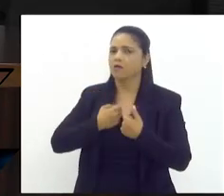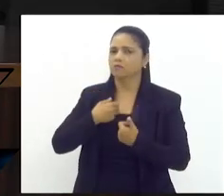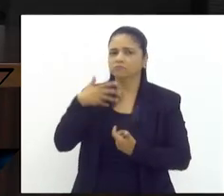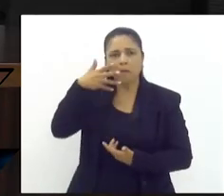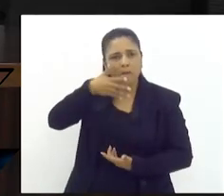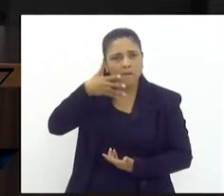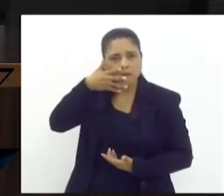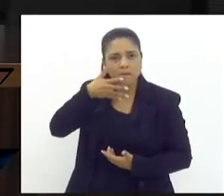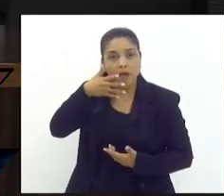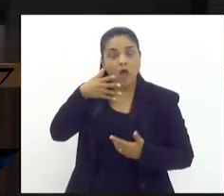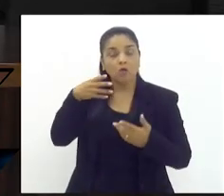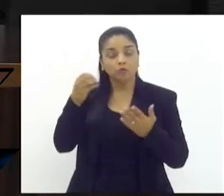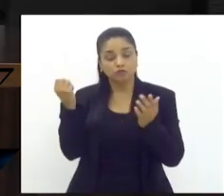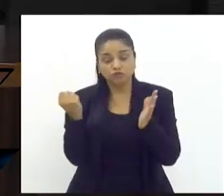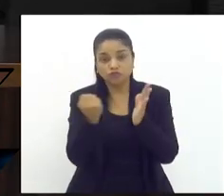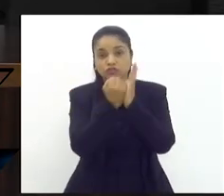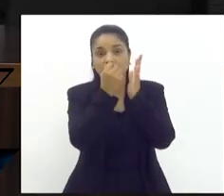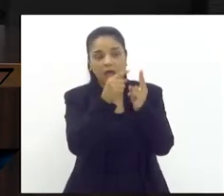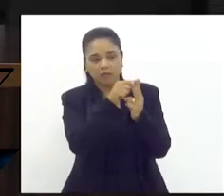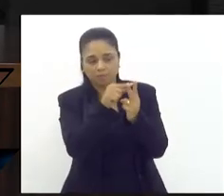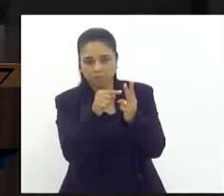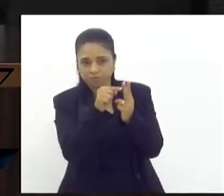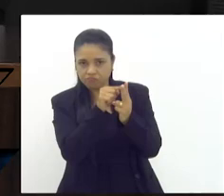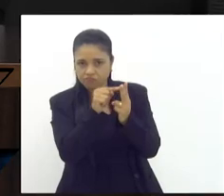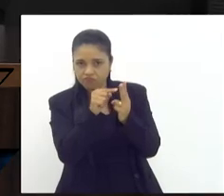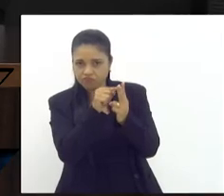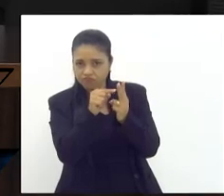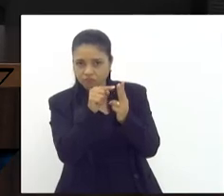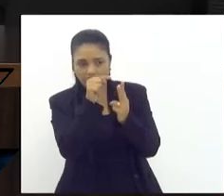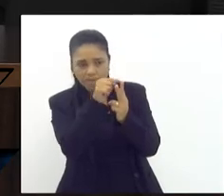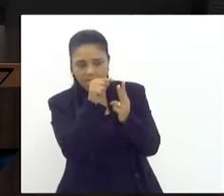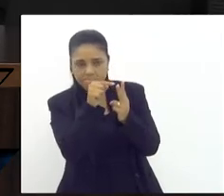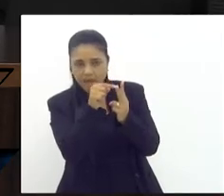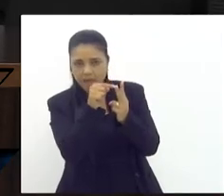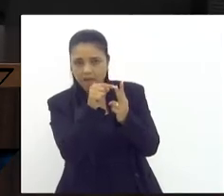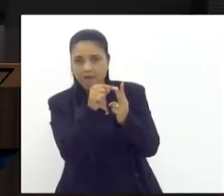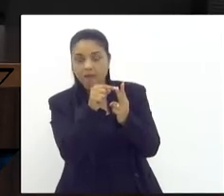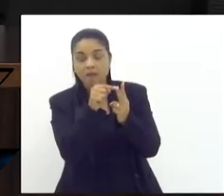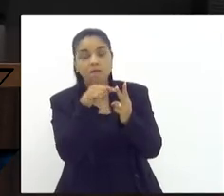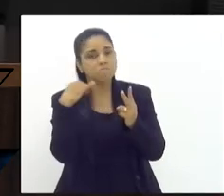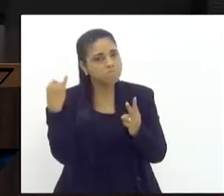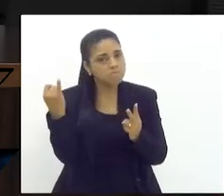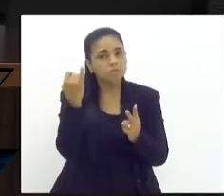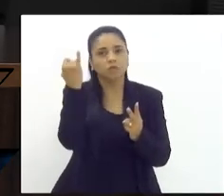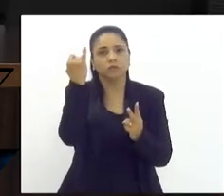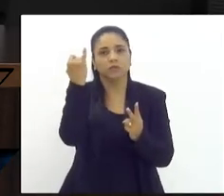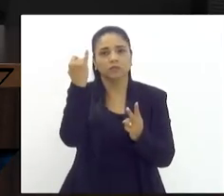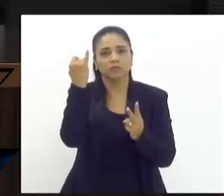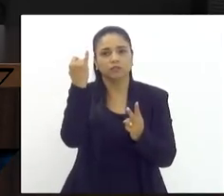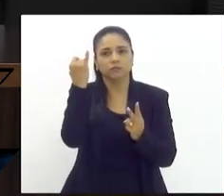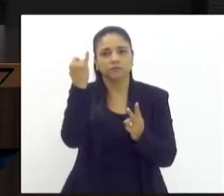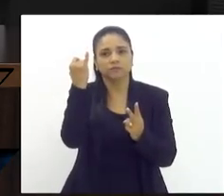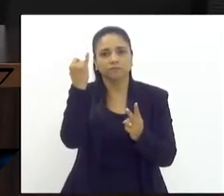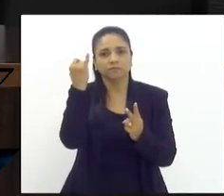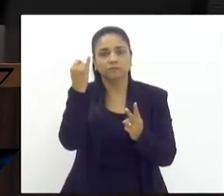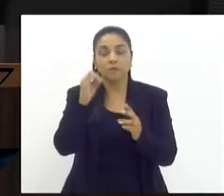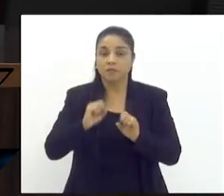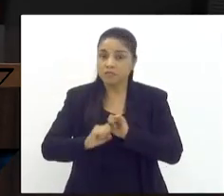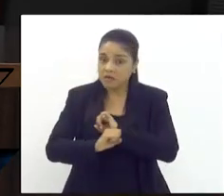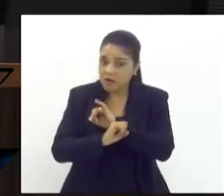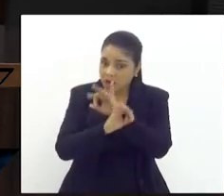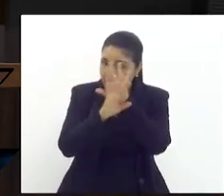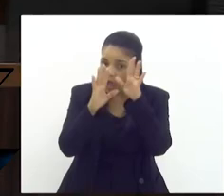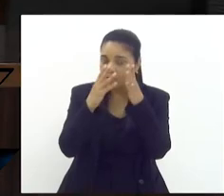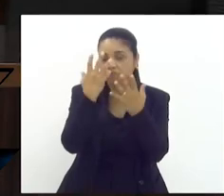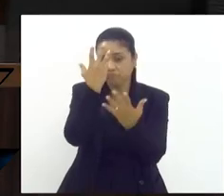que o destaque é para pontuar é questões que vossa excelência julga importante mas o senhor deixou bem claro